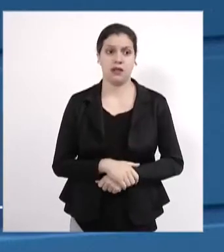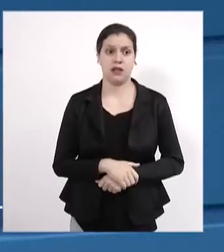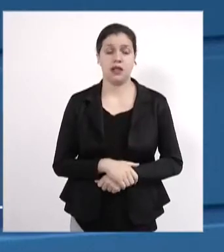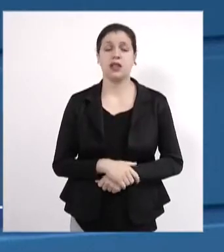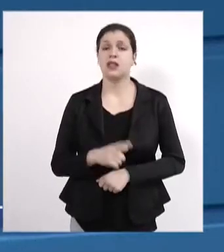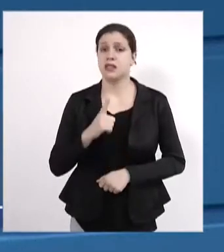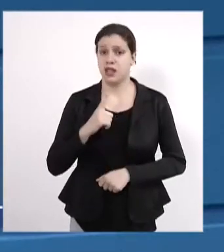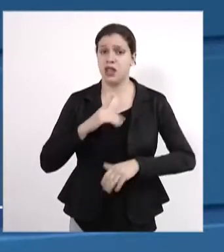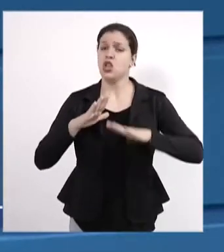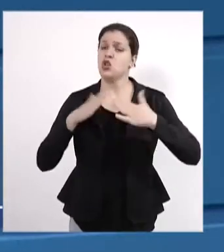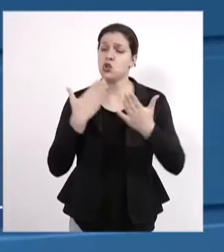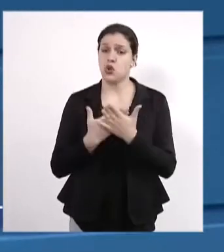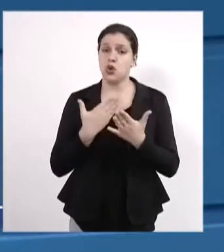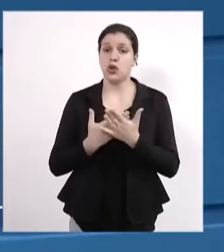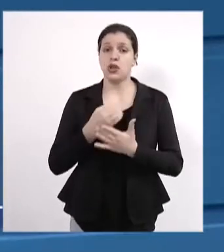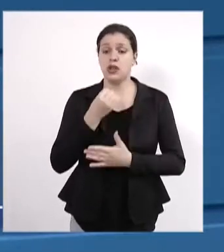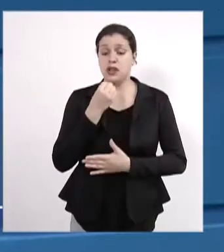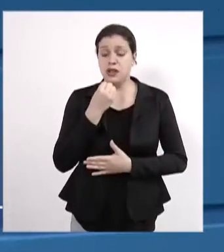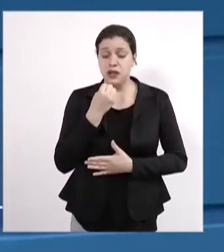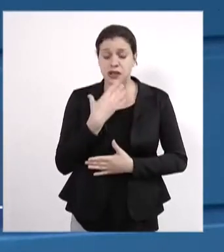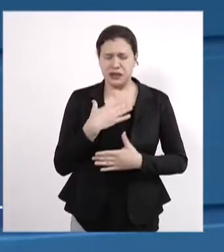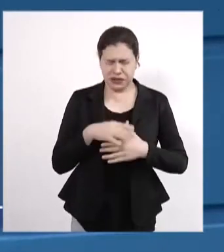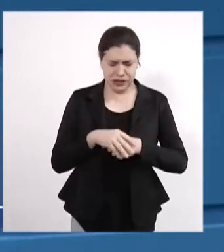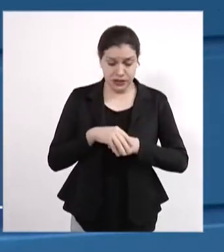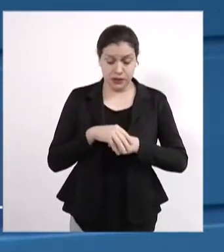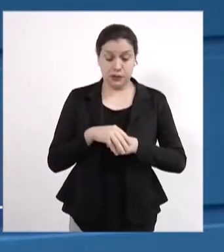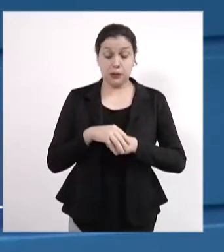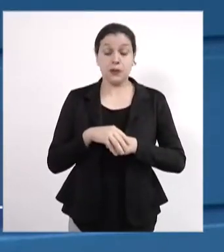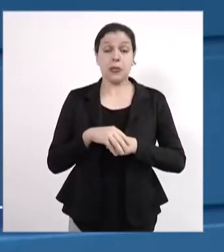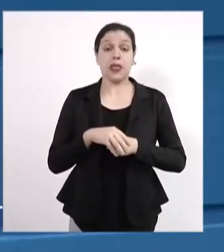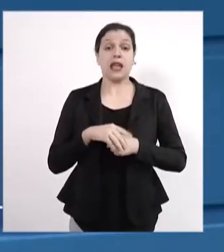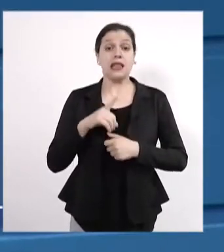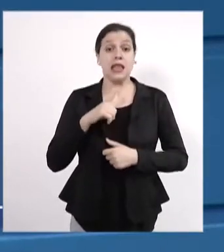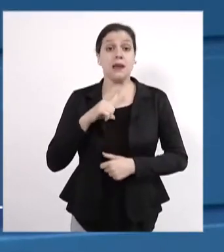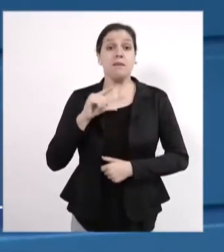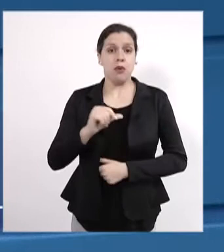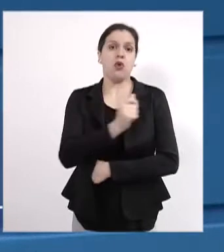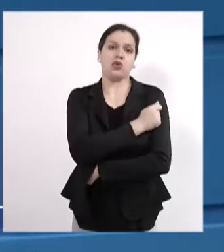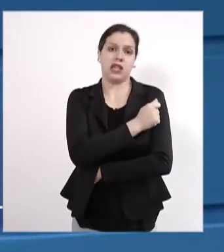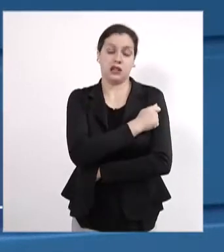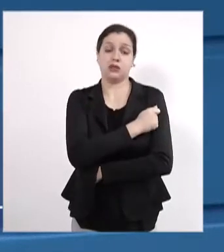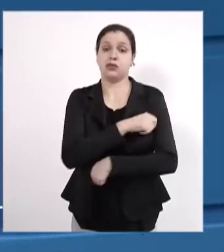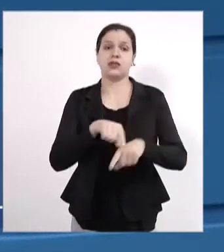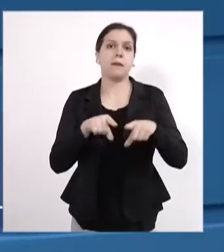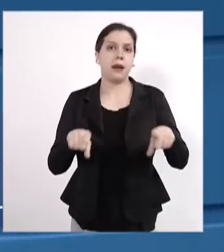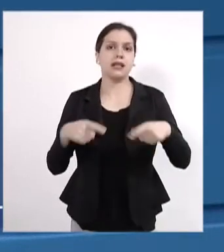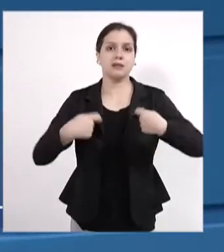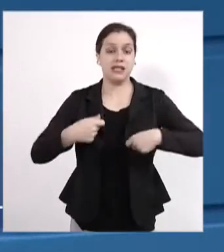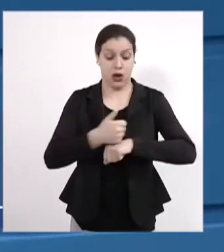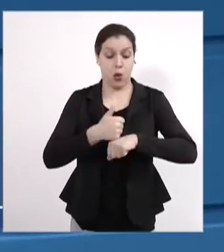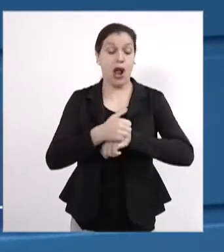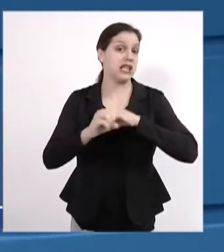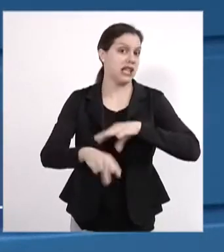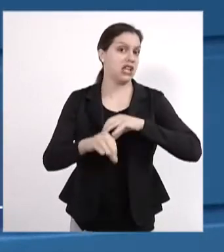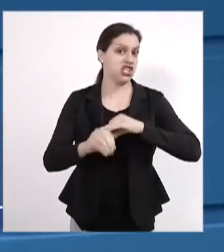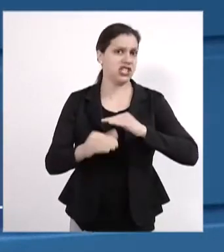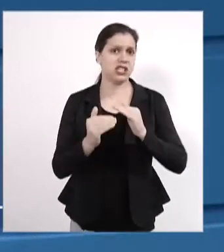Muitas escolas boas, que podem ter poucos alunos, mas dão uma qualidade de ensino superior à